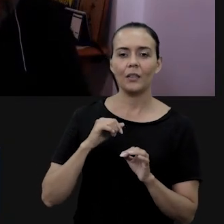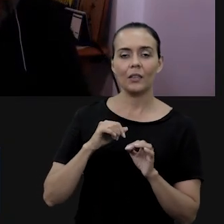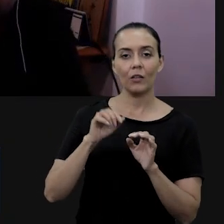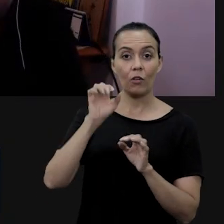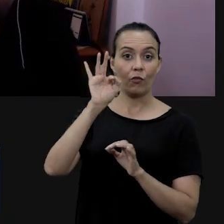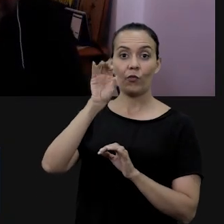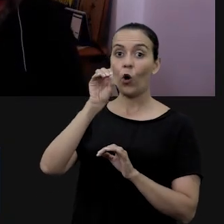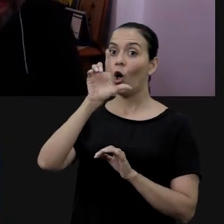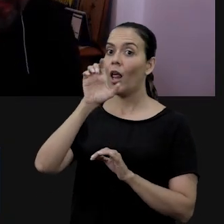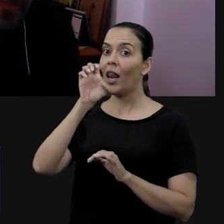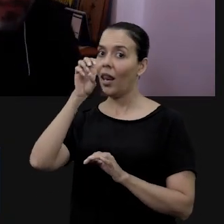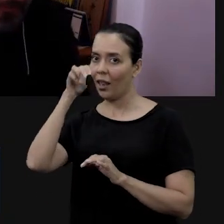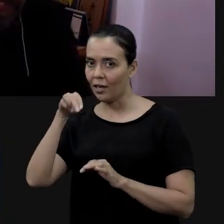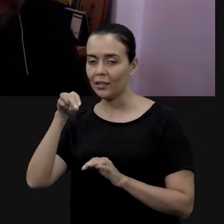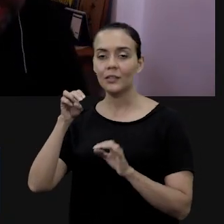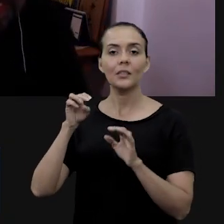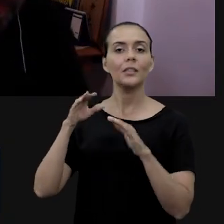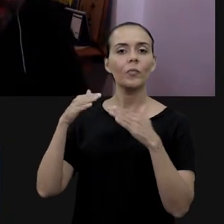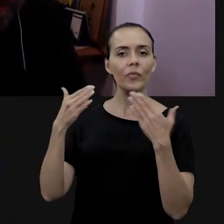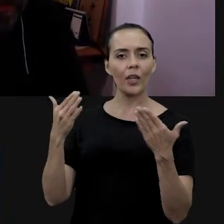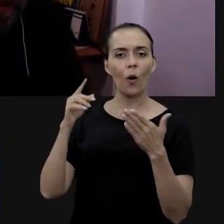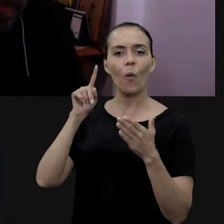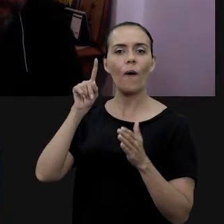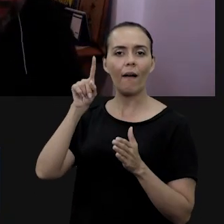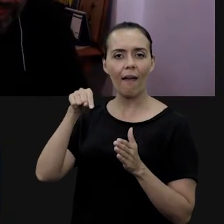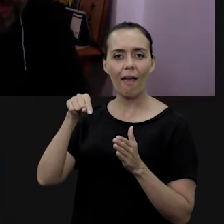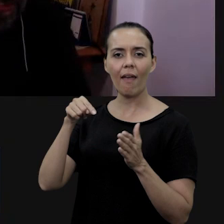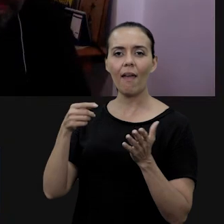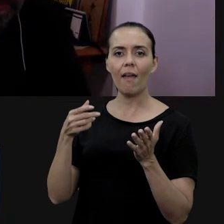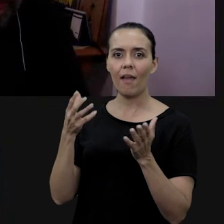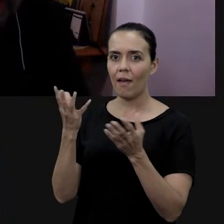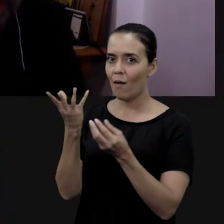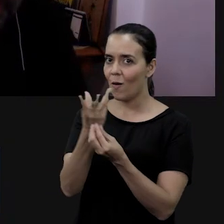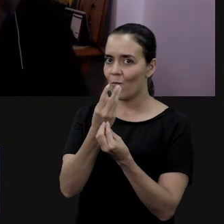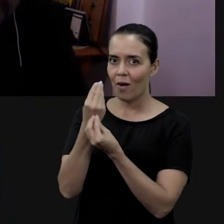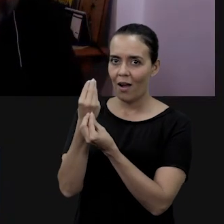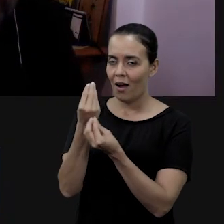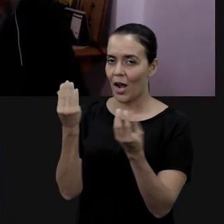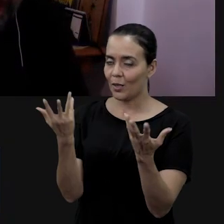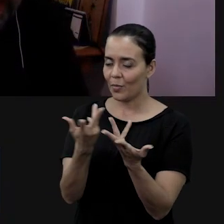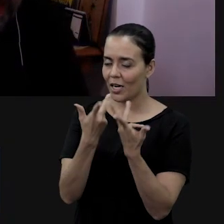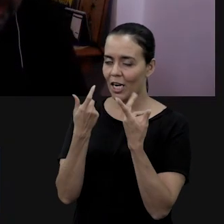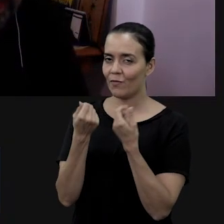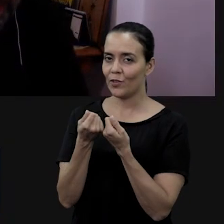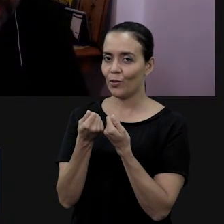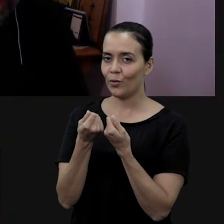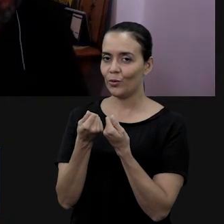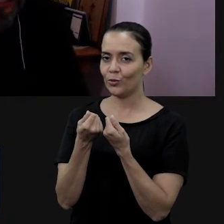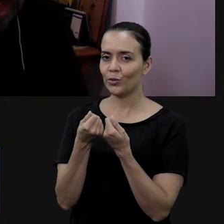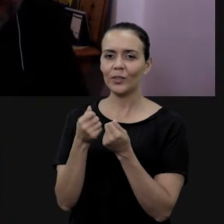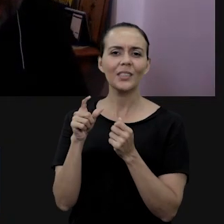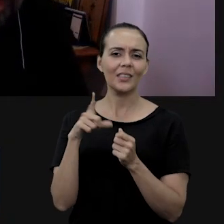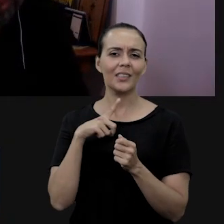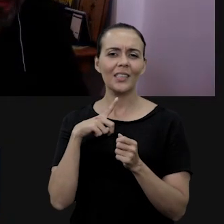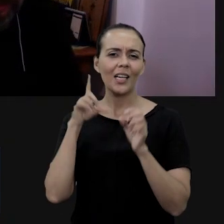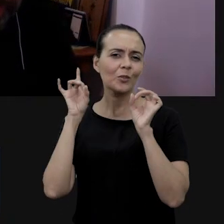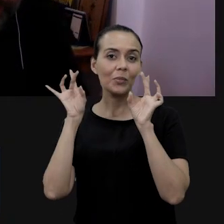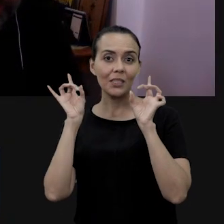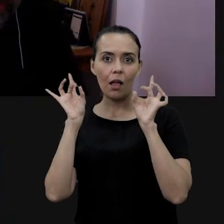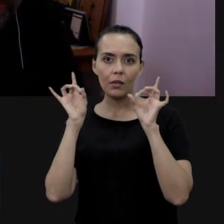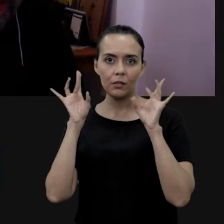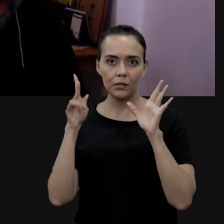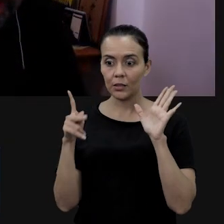Foley, e é uma arte por si só. As equipes que gravam Foley, especialistas